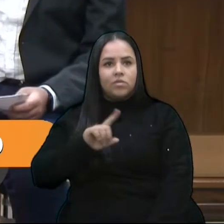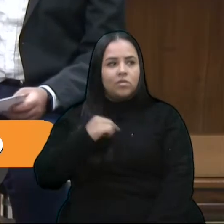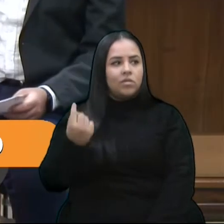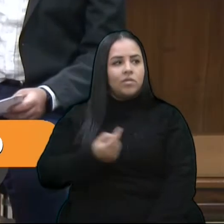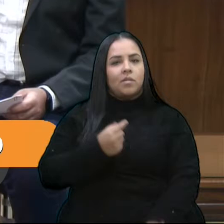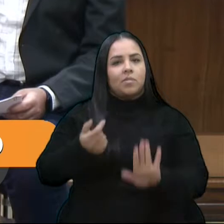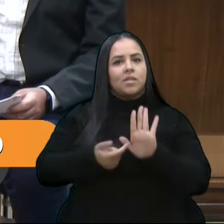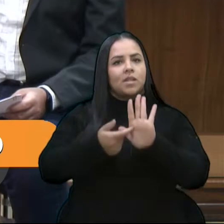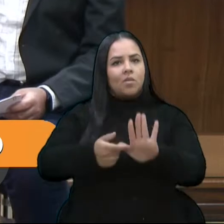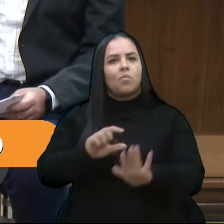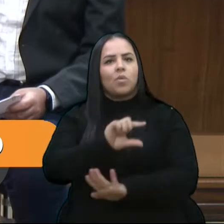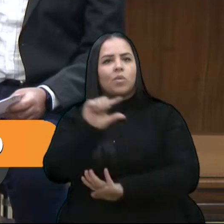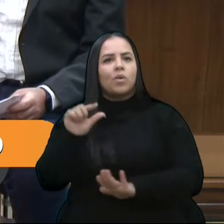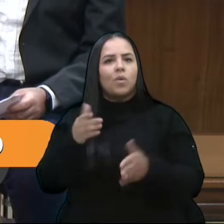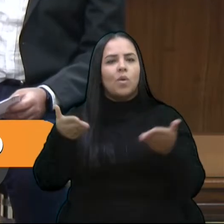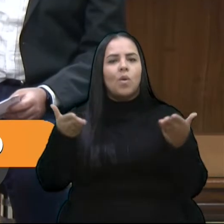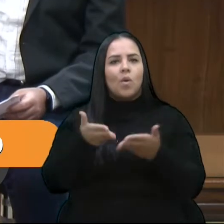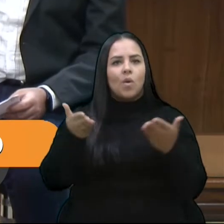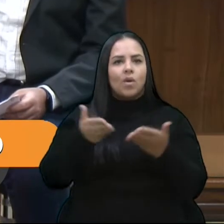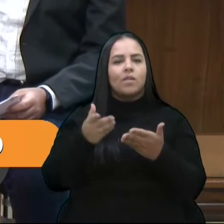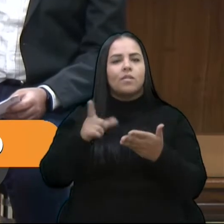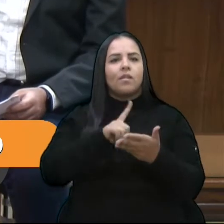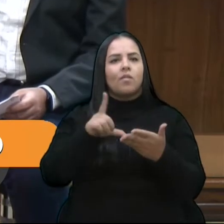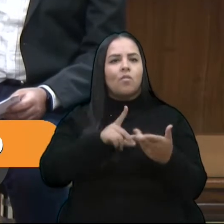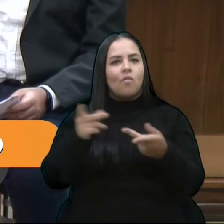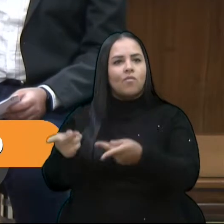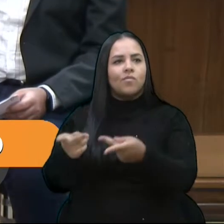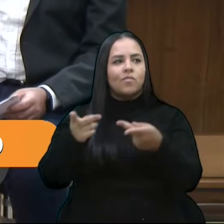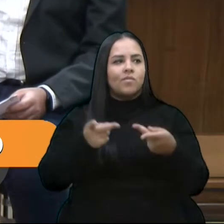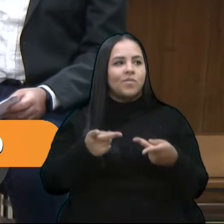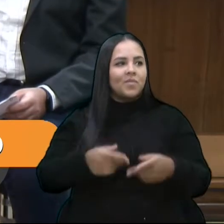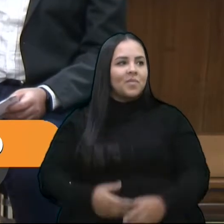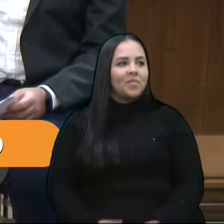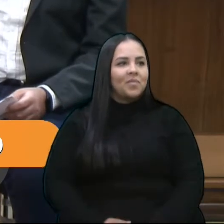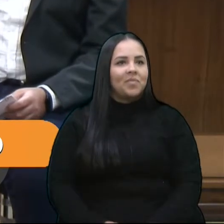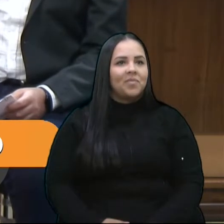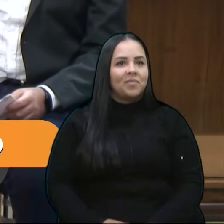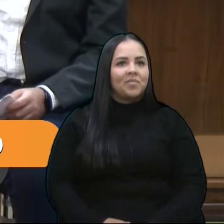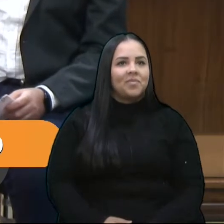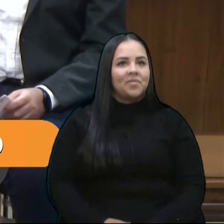um pouquinho dos nossos convidados.